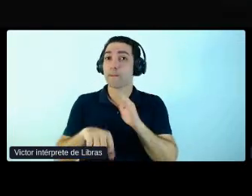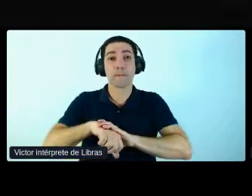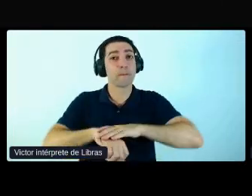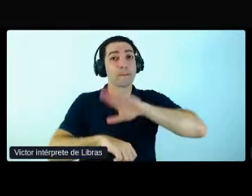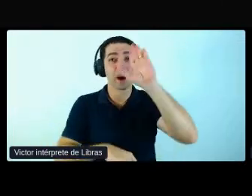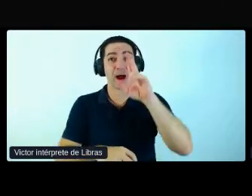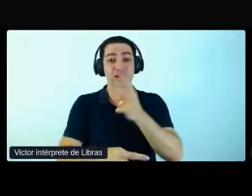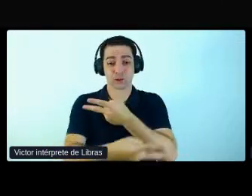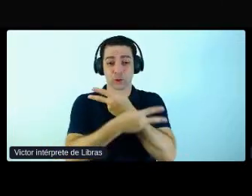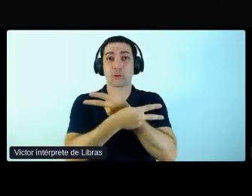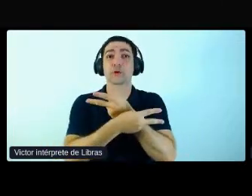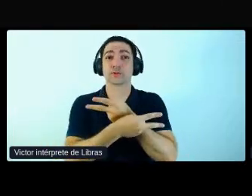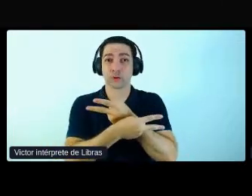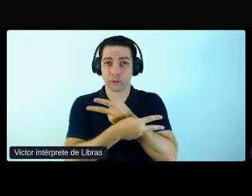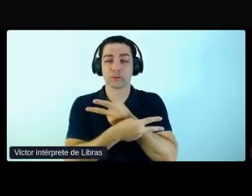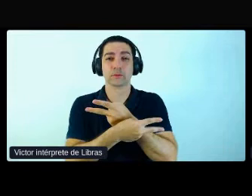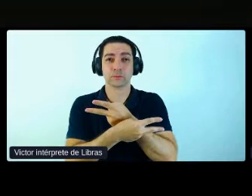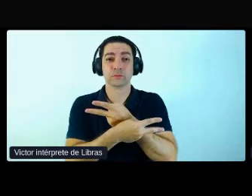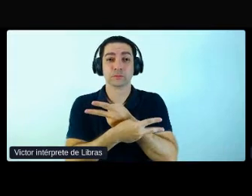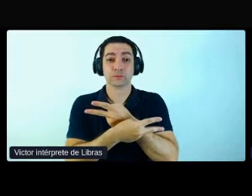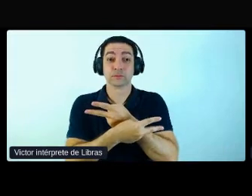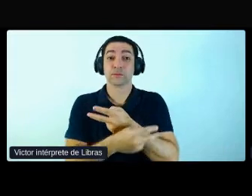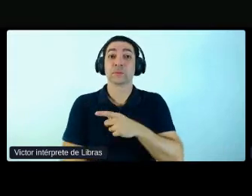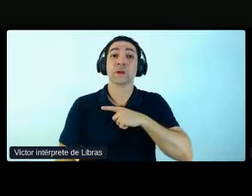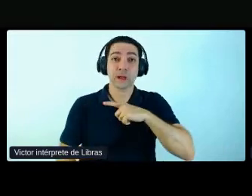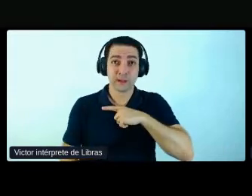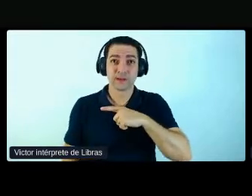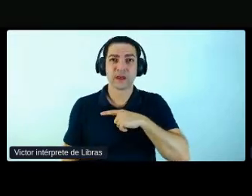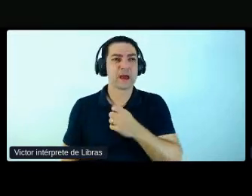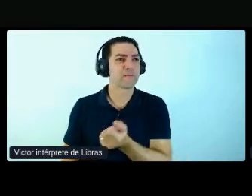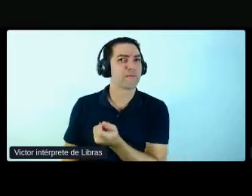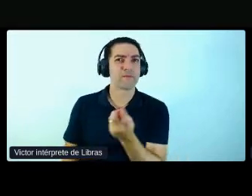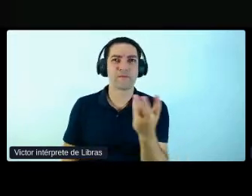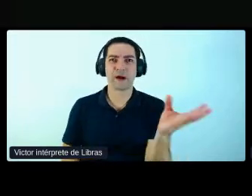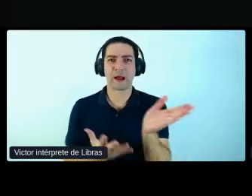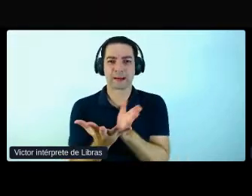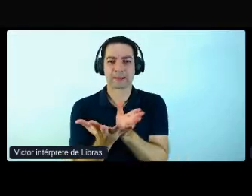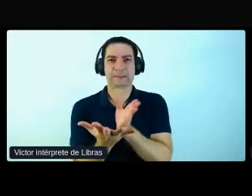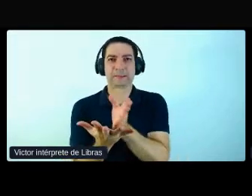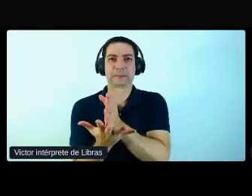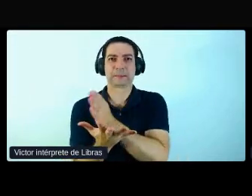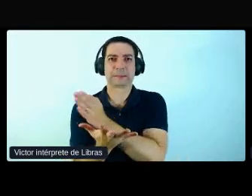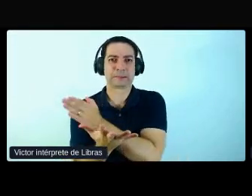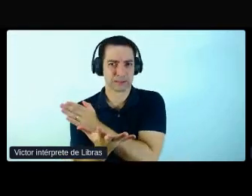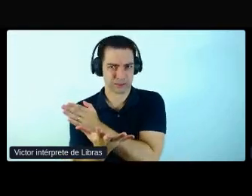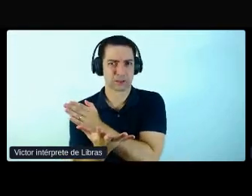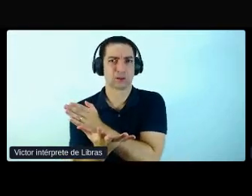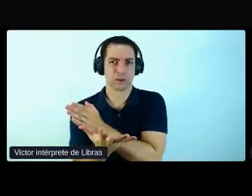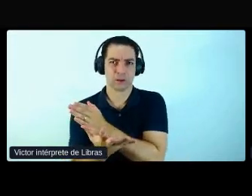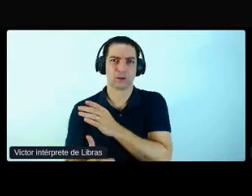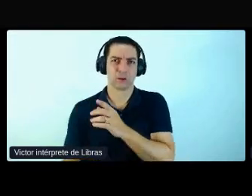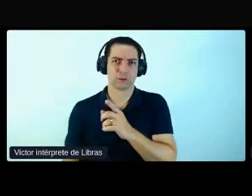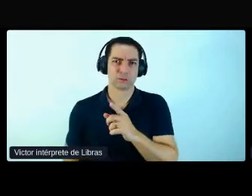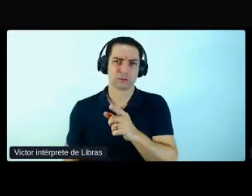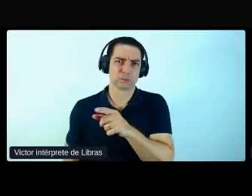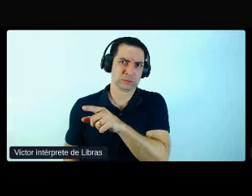várias possibilidades, tá? Hoje se conhece, se entende mais de 40